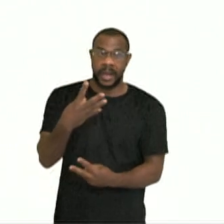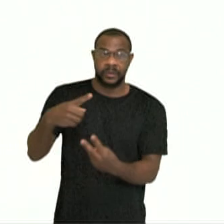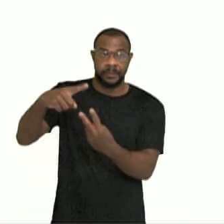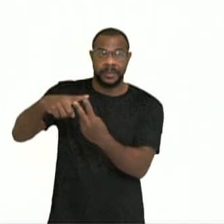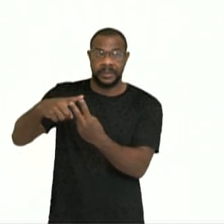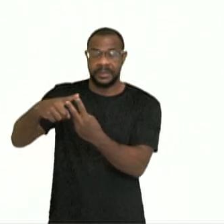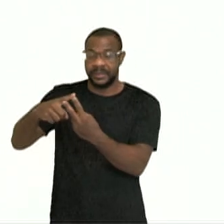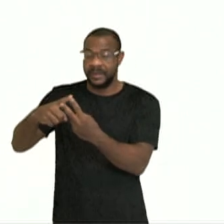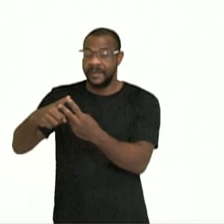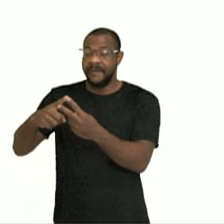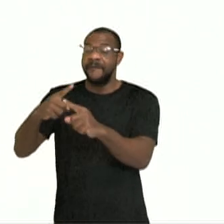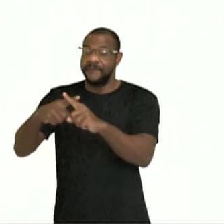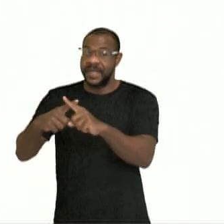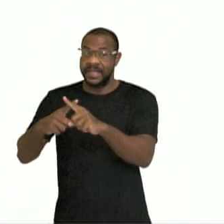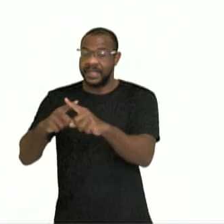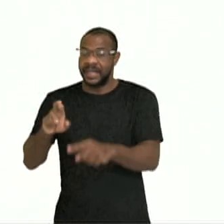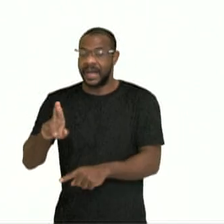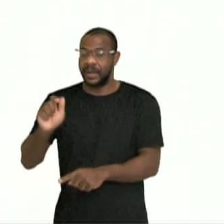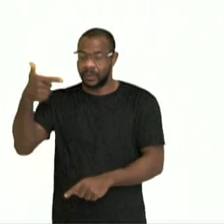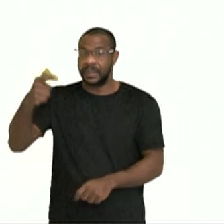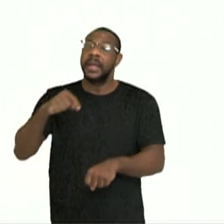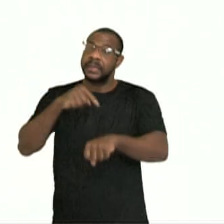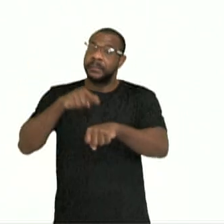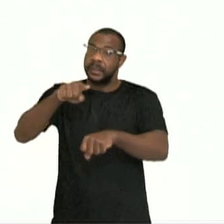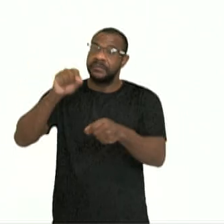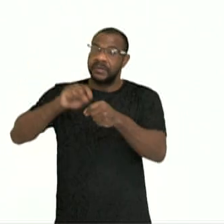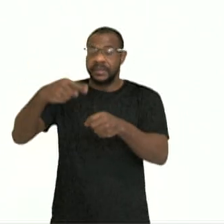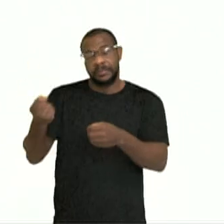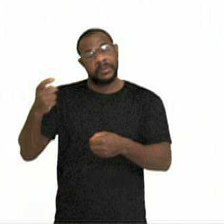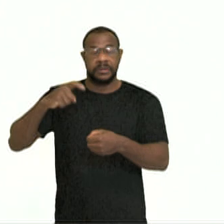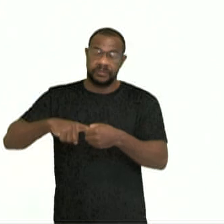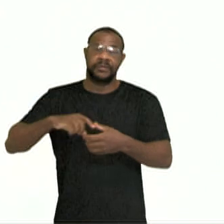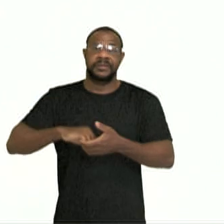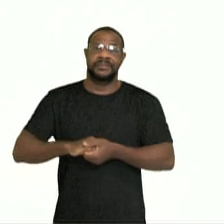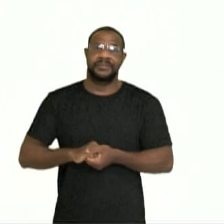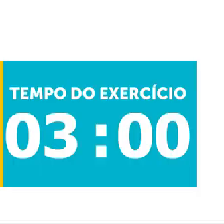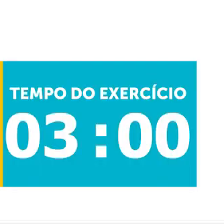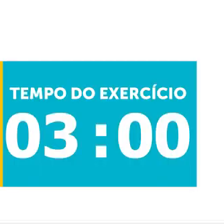ao quadrado. Um tempinho para vocês resolverem e já voltamos a conferir.